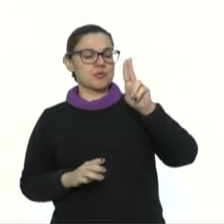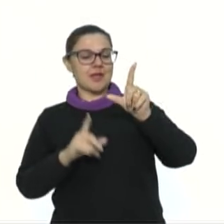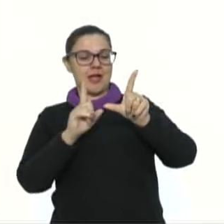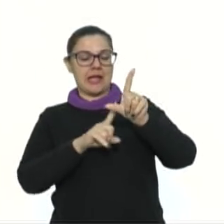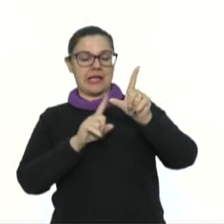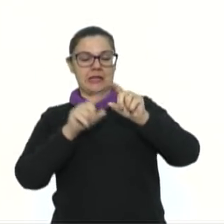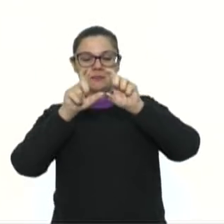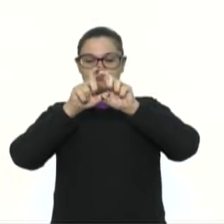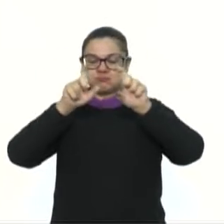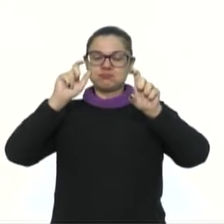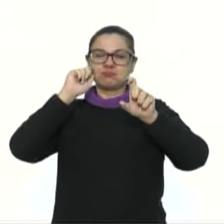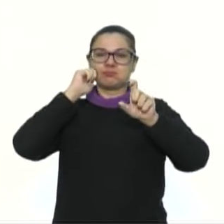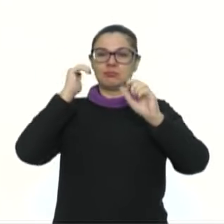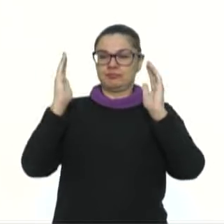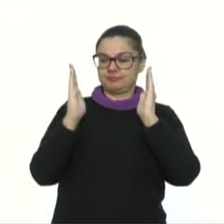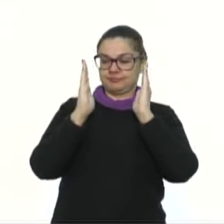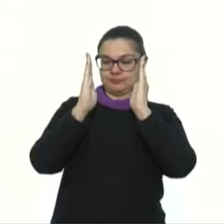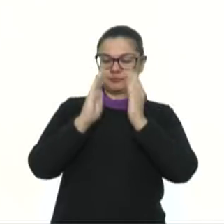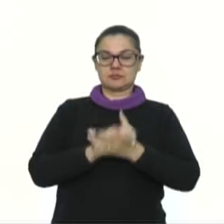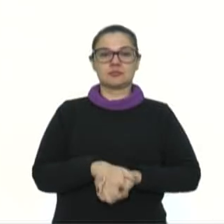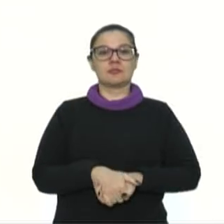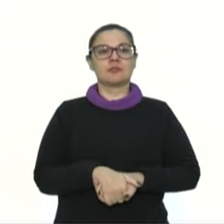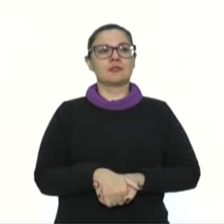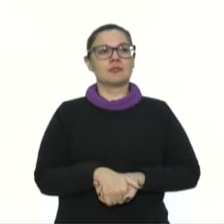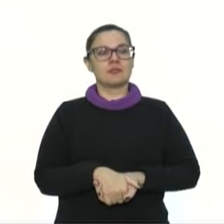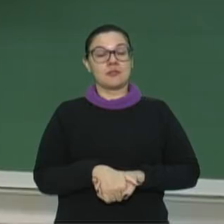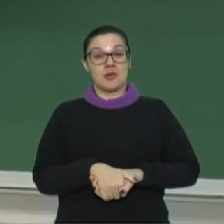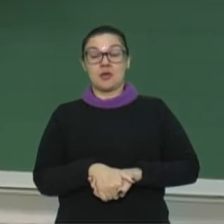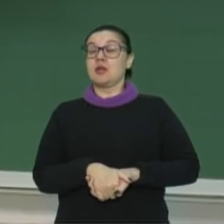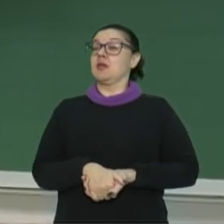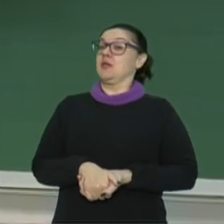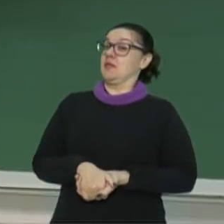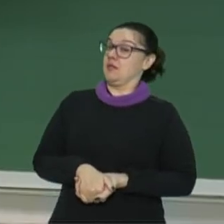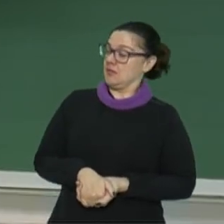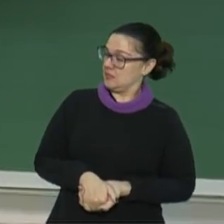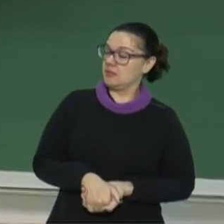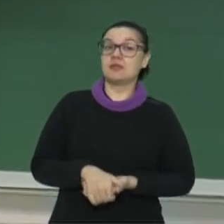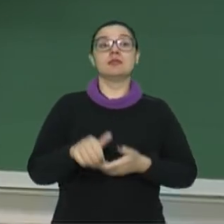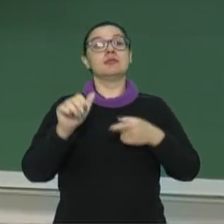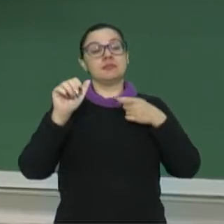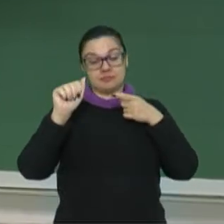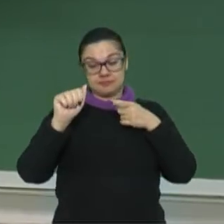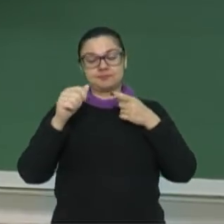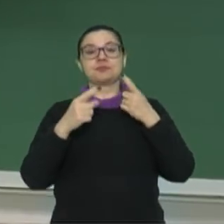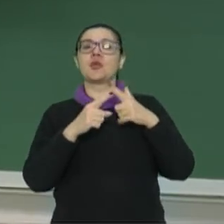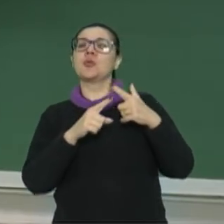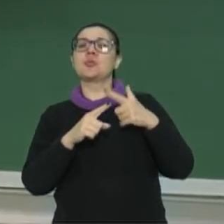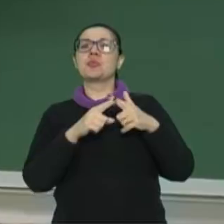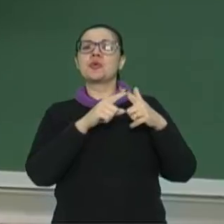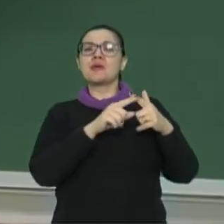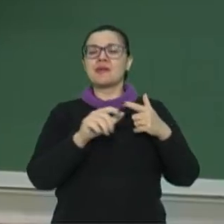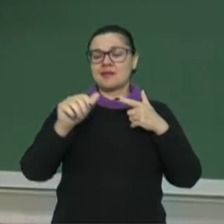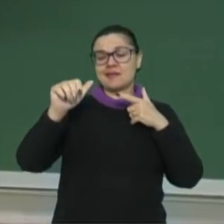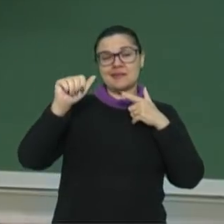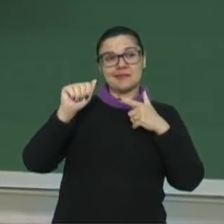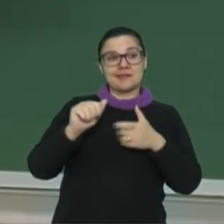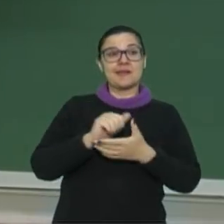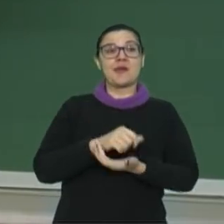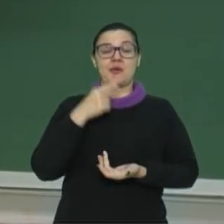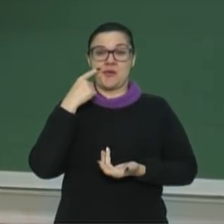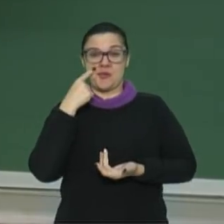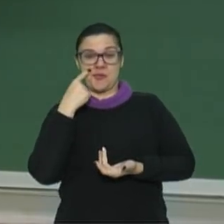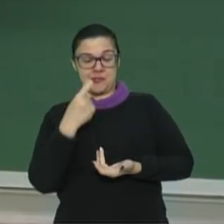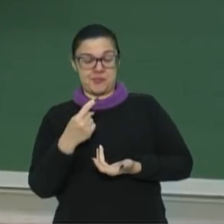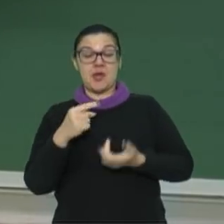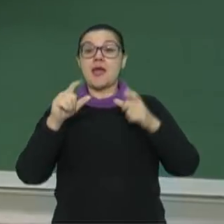negrito centralizadas. Então, veja, letra A. Por quê? É óbvio, gente, claro,